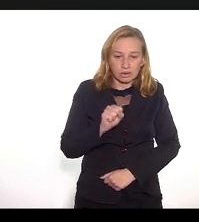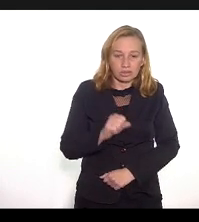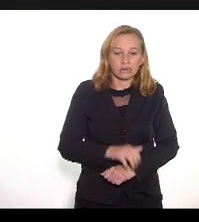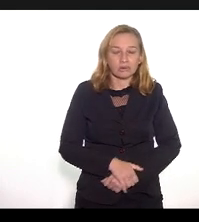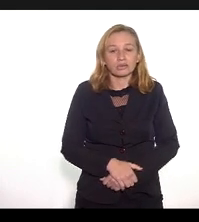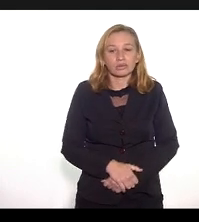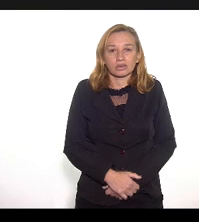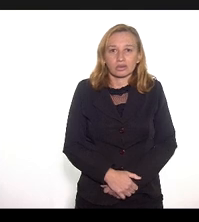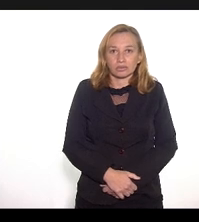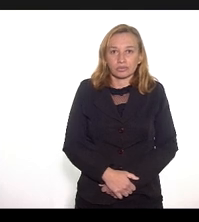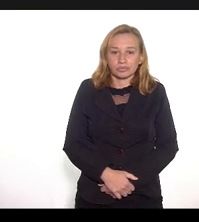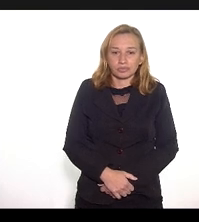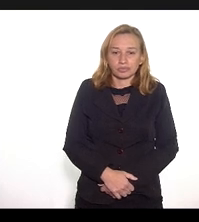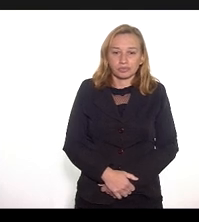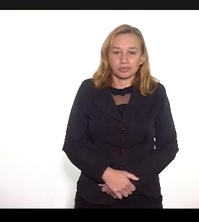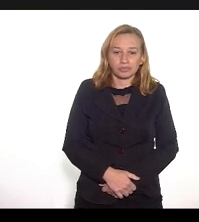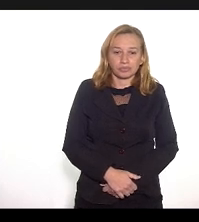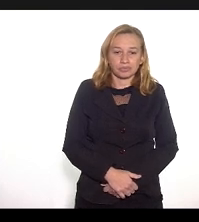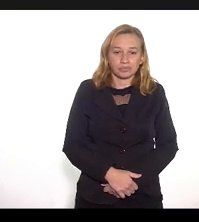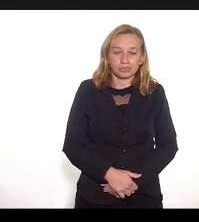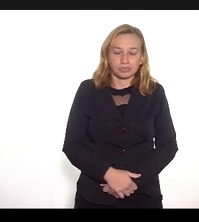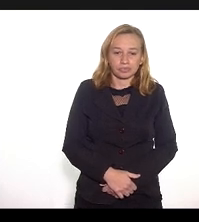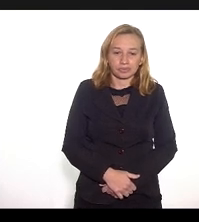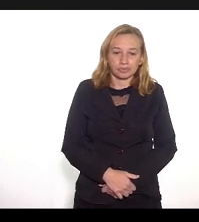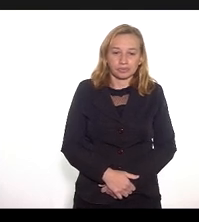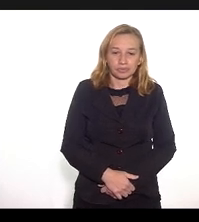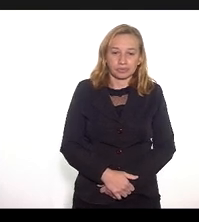Vista do 19.